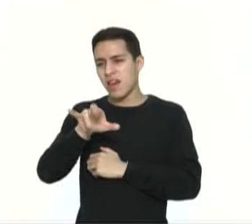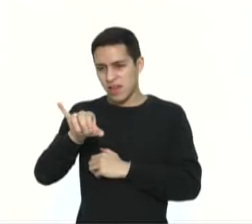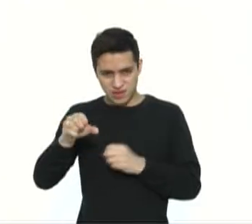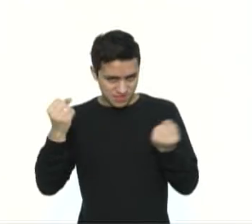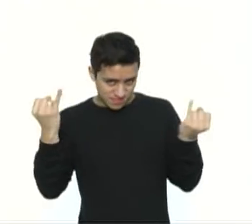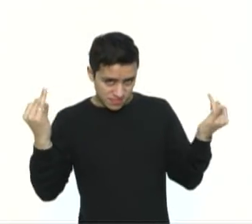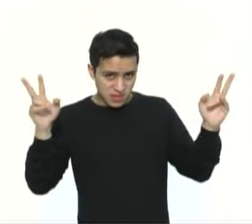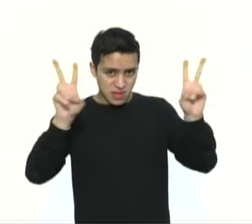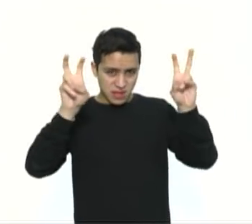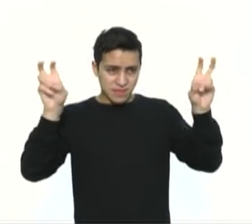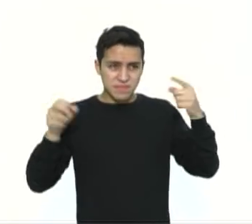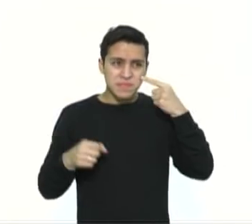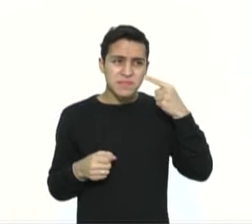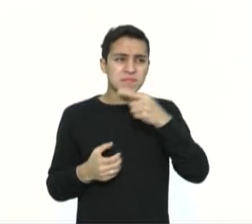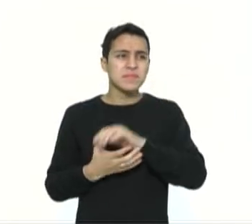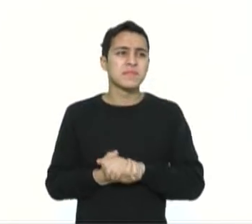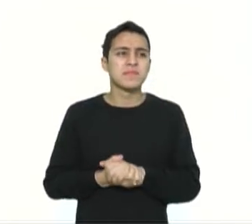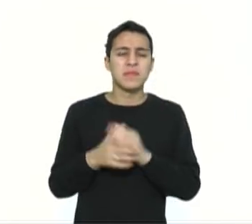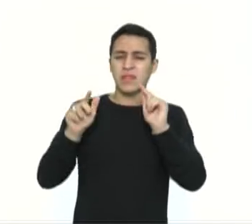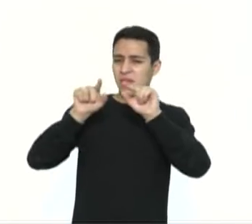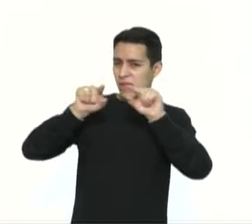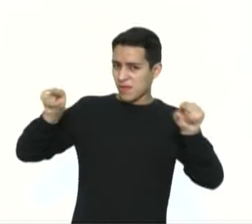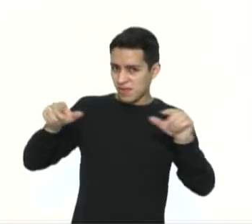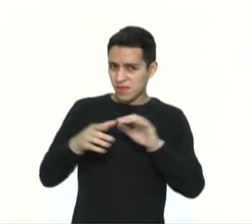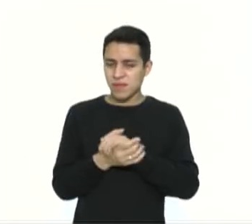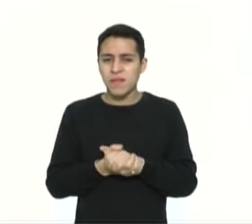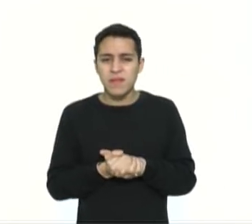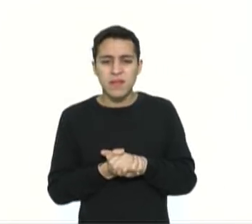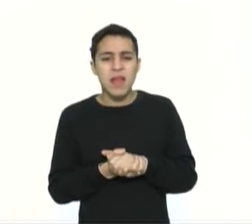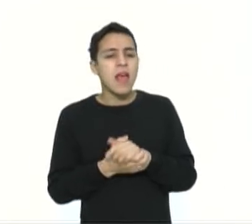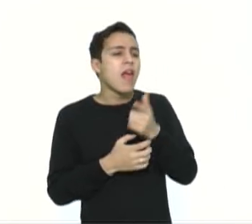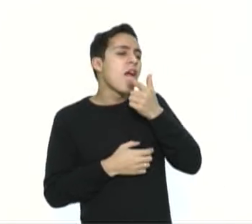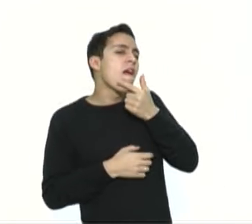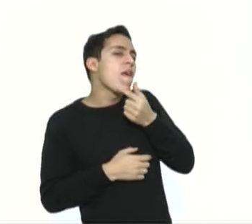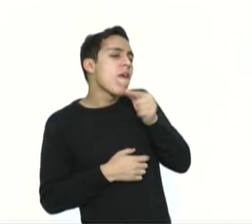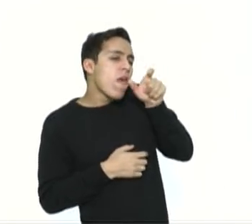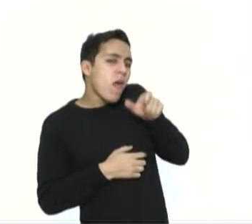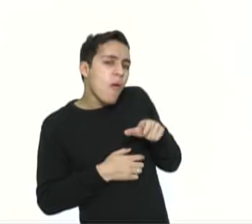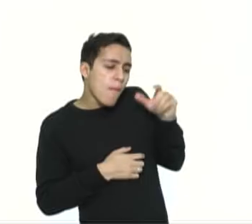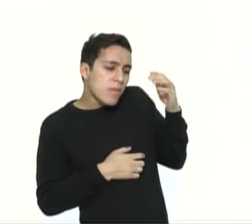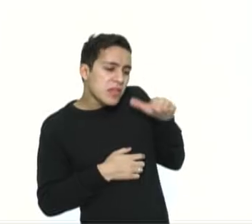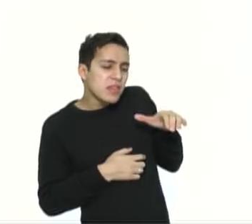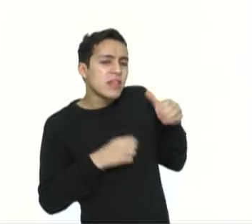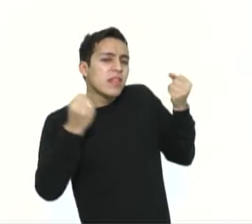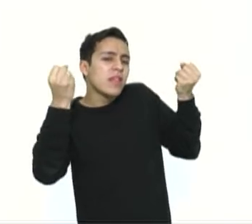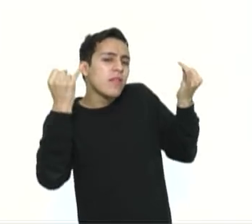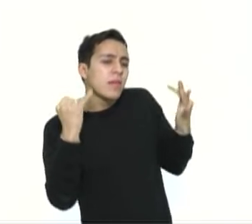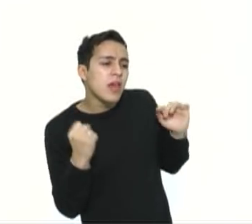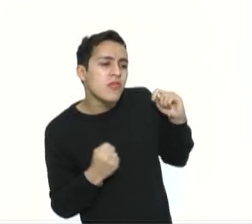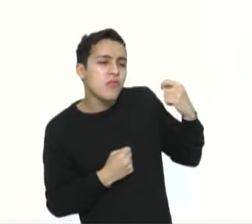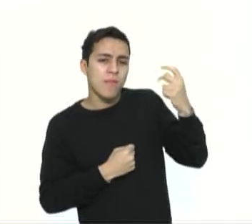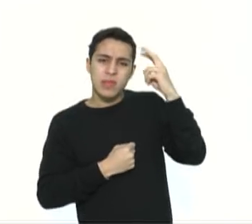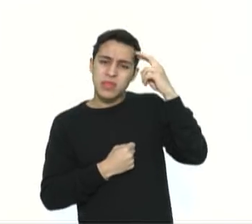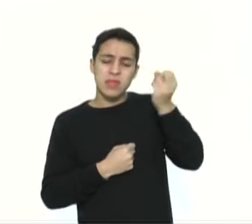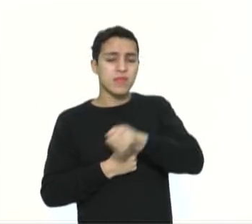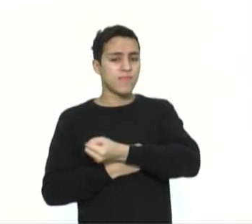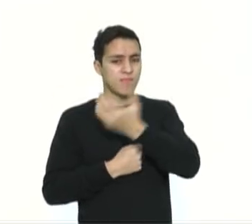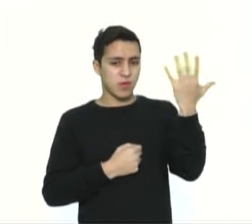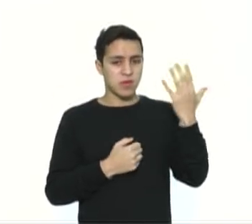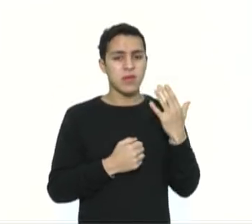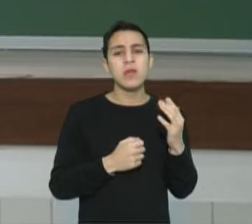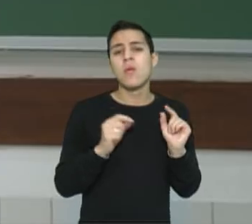é Howard Gardner, o cientista das inteligências múltiplas, tá? Essa aqui é uma entrevista